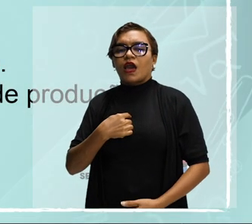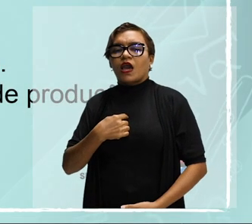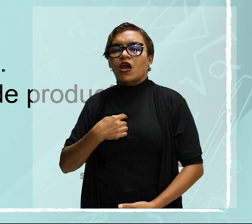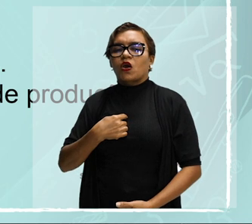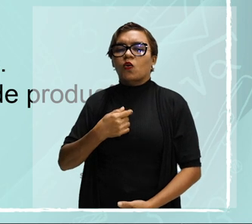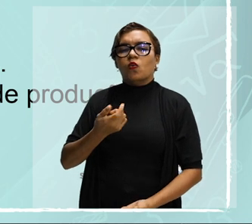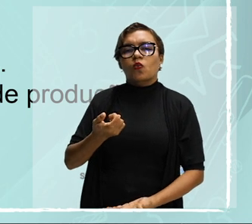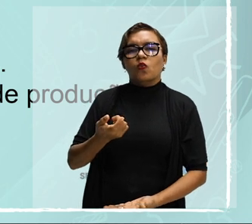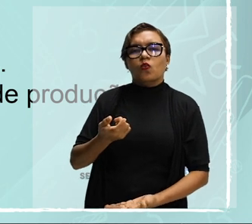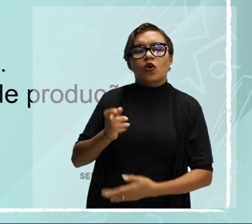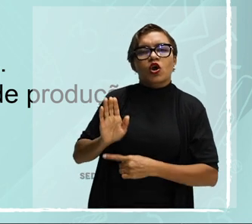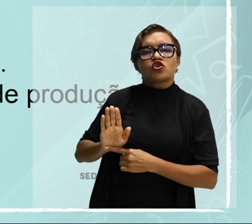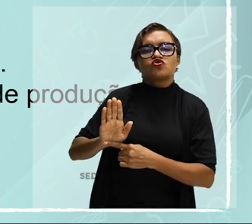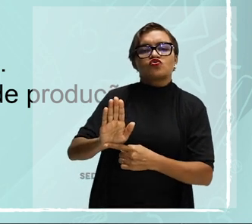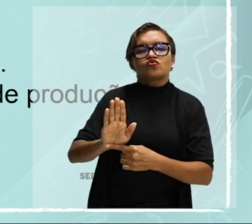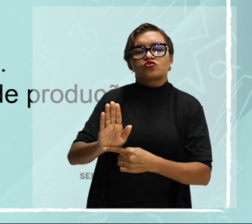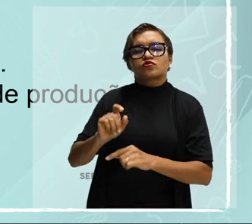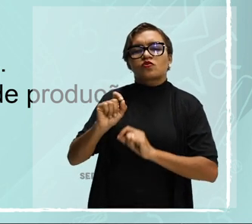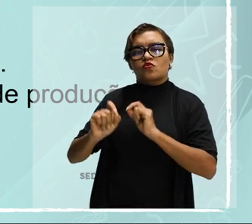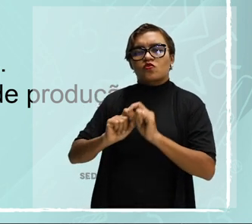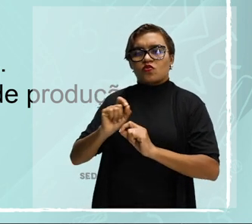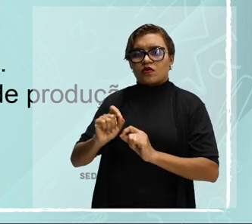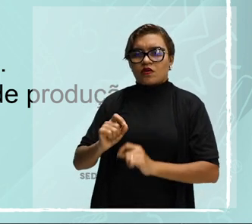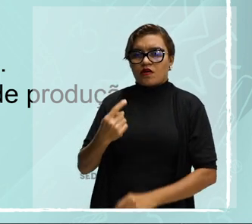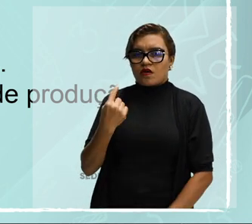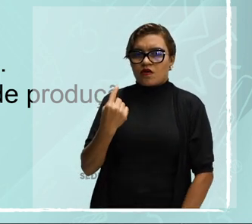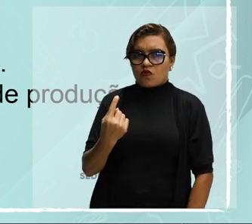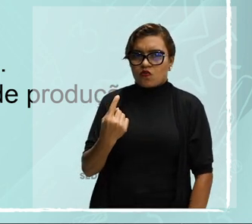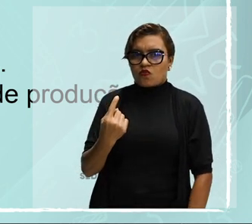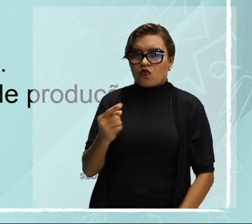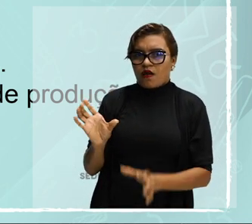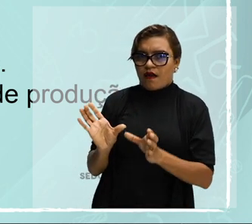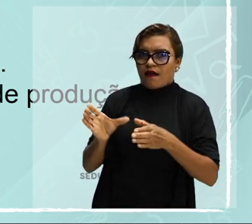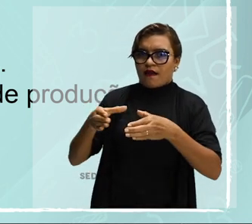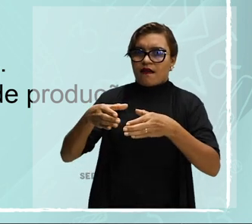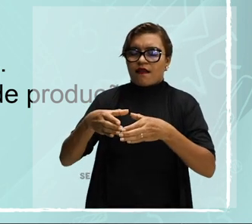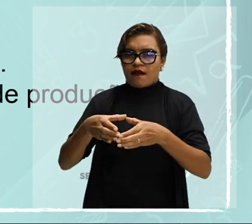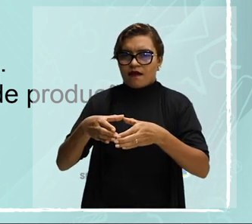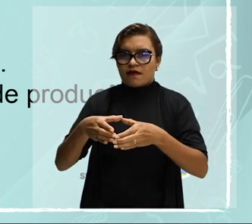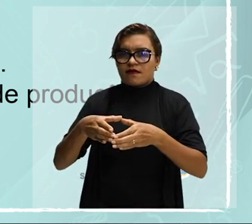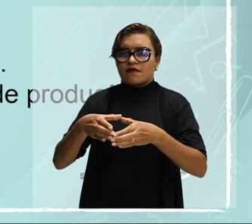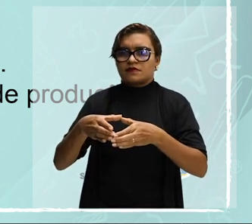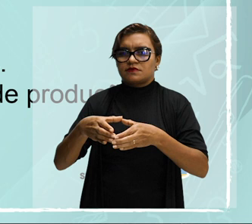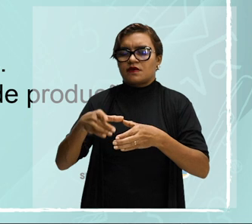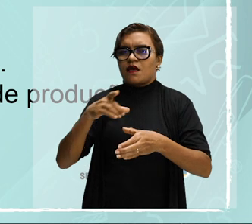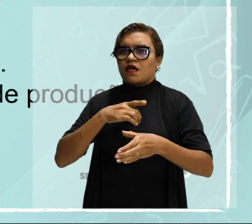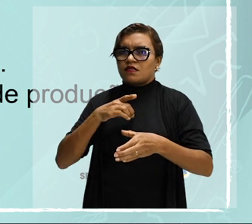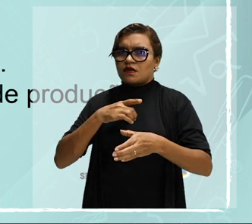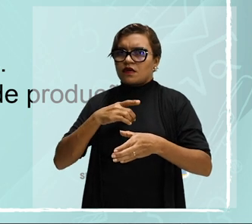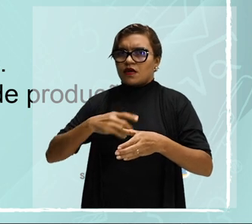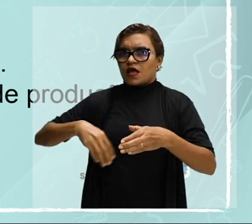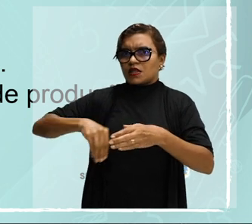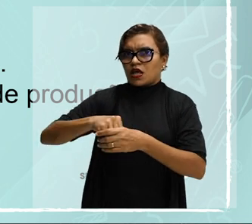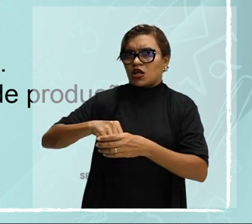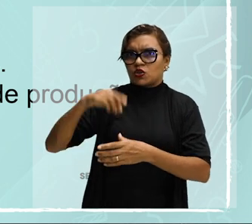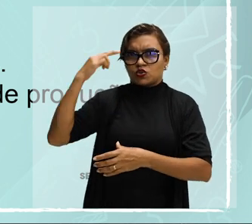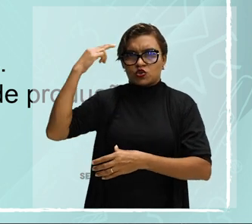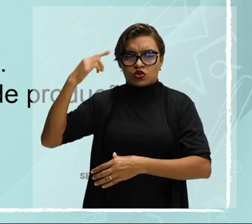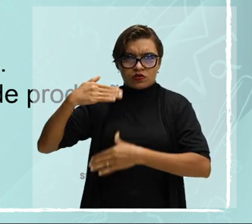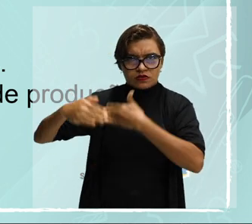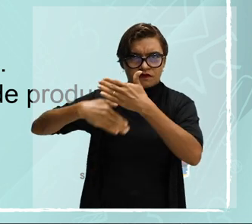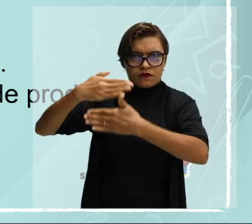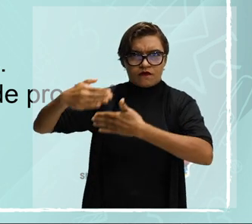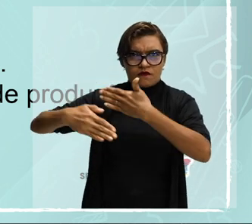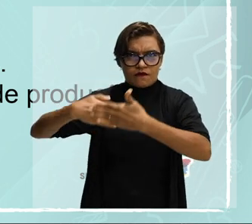somente demonstrar que, 1. A existência de classes é um resultado de determinadas fases históricas do desenvolvimento da